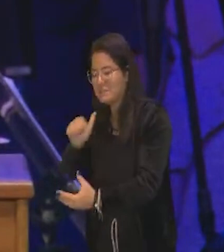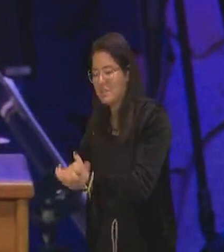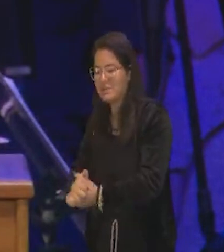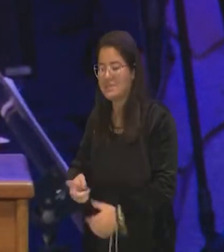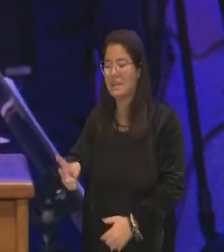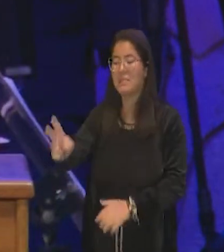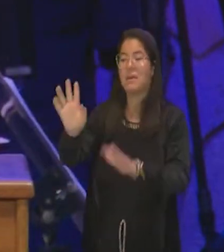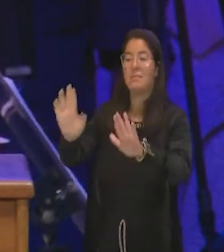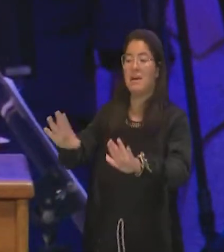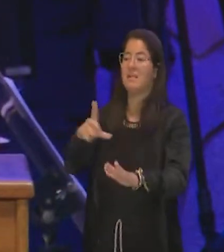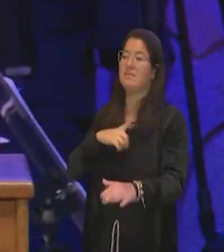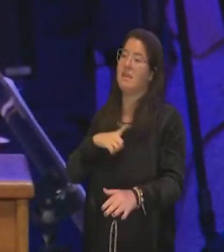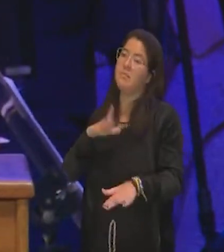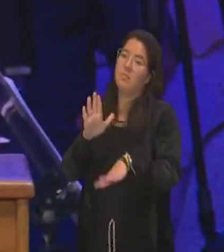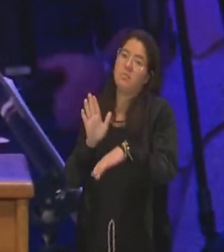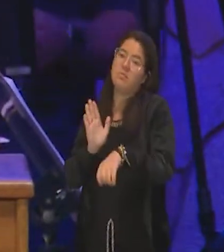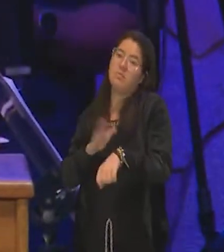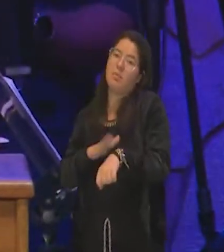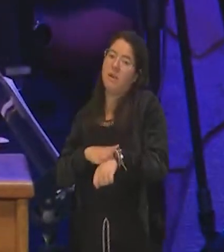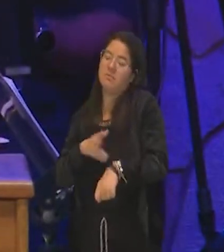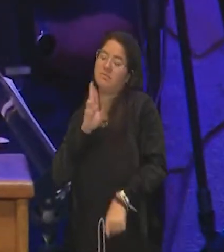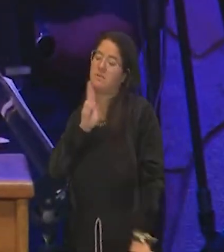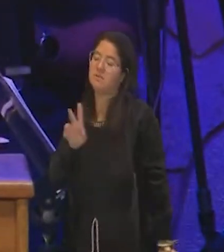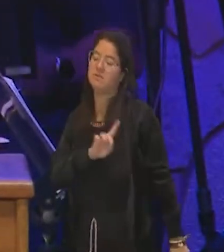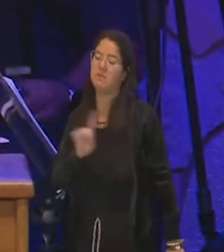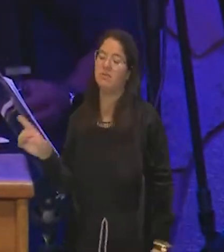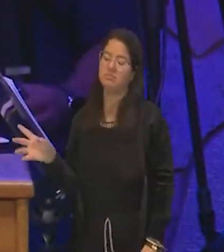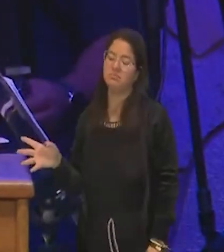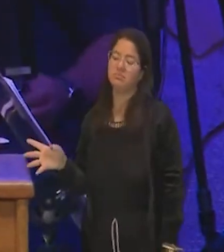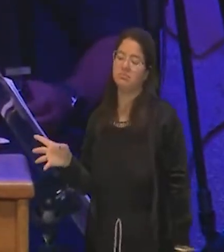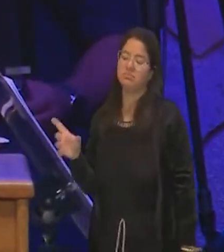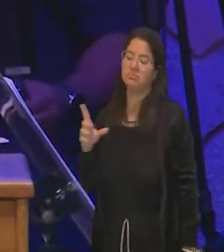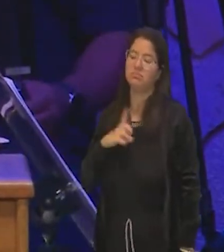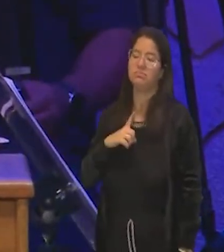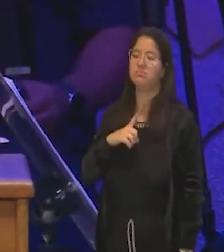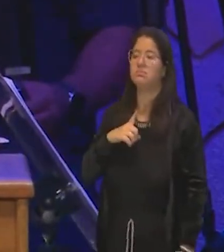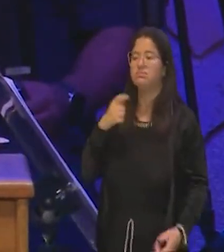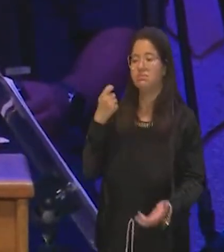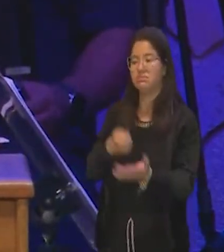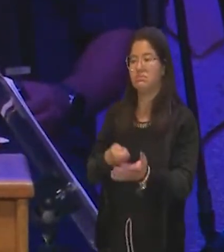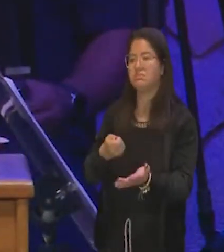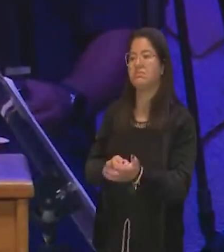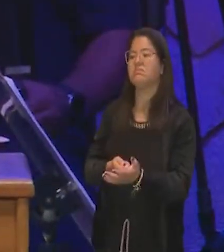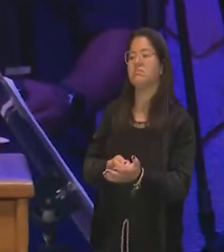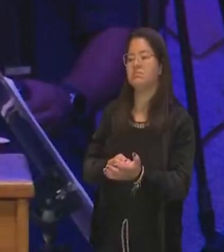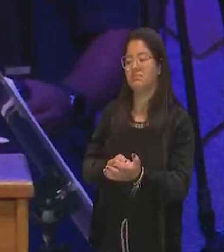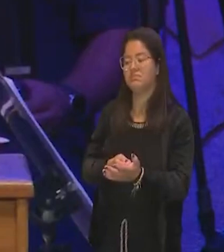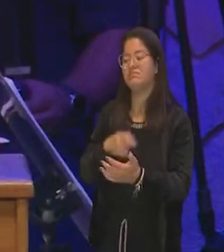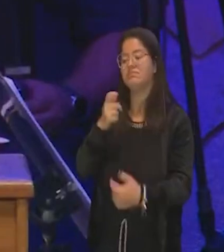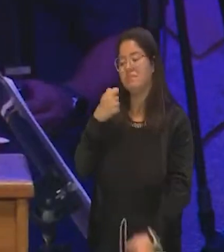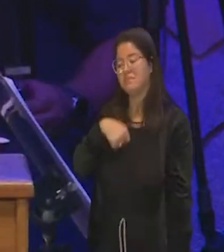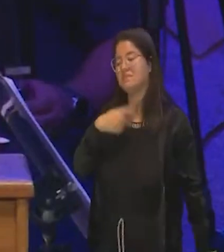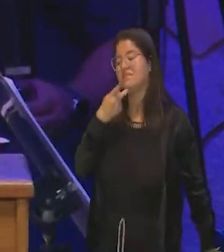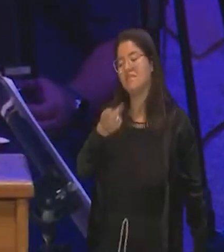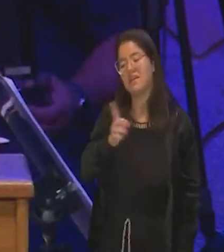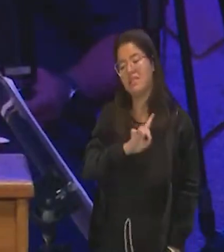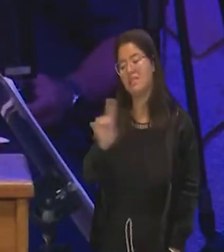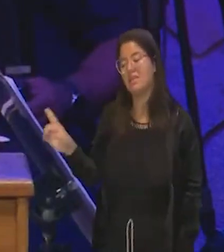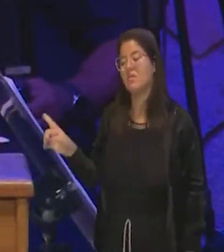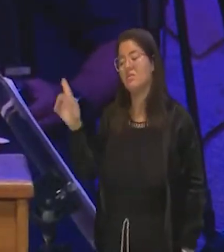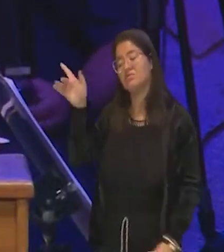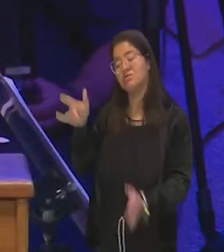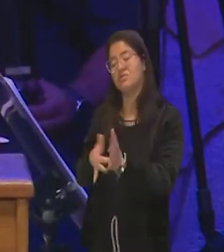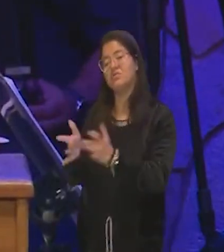Mas tem hora que é não. Tem hora que é não, é dureza, é a sua palavra, é se ensina ou não. Quando Jesus orienta